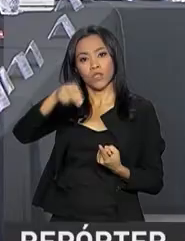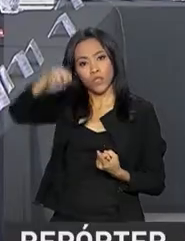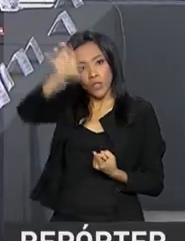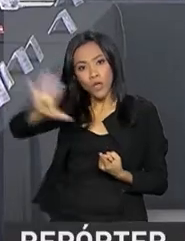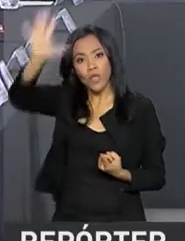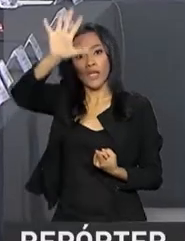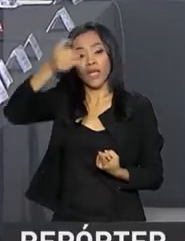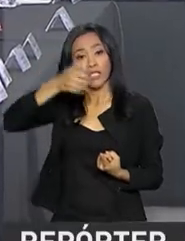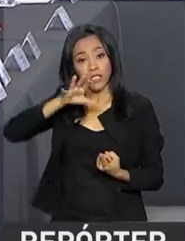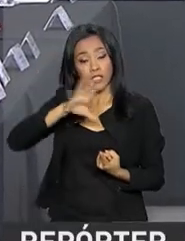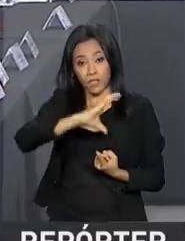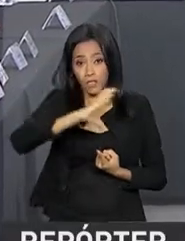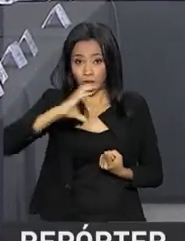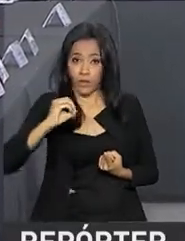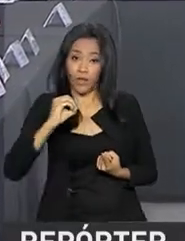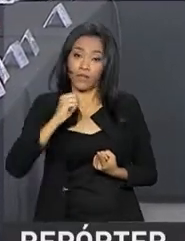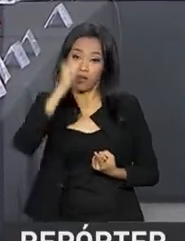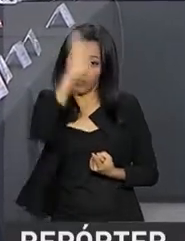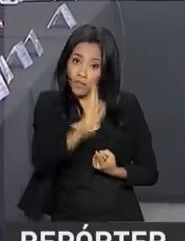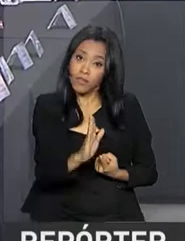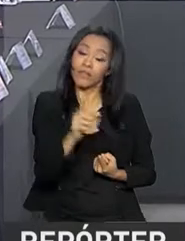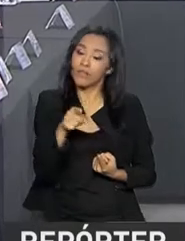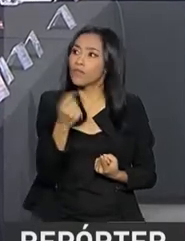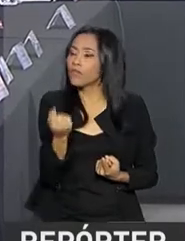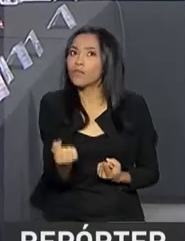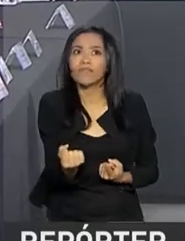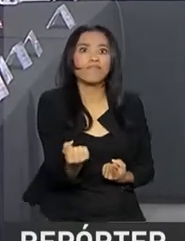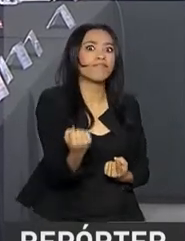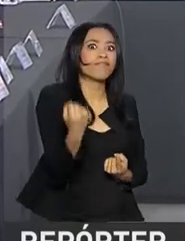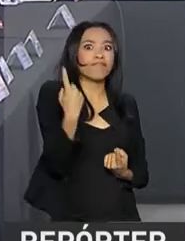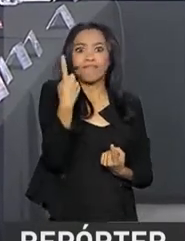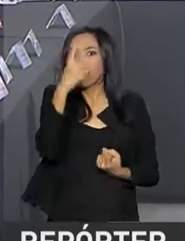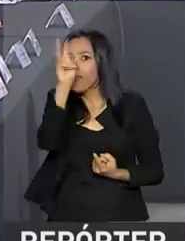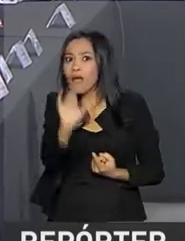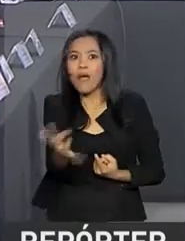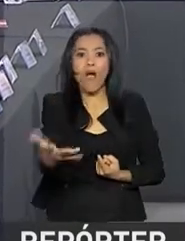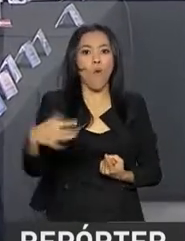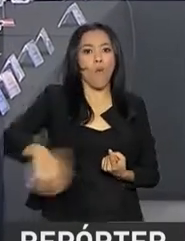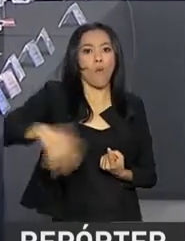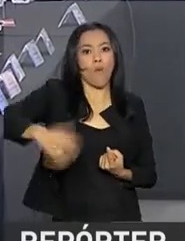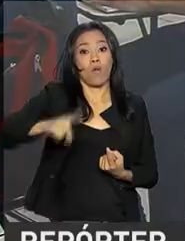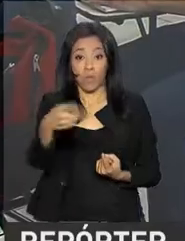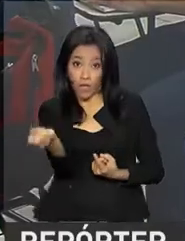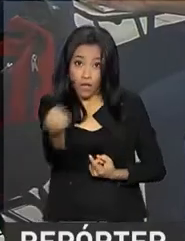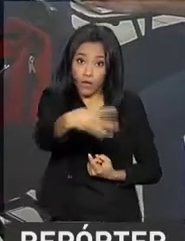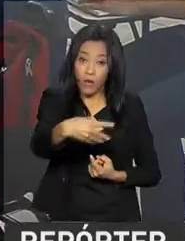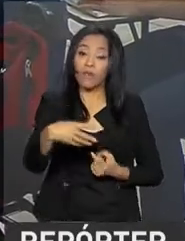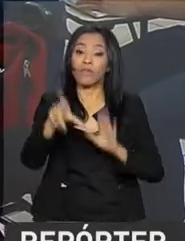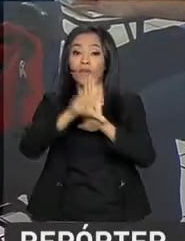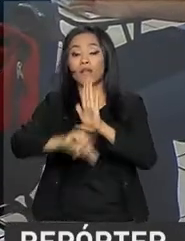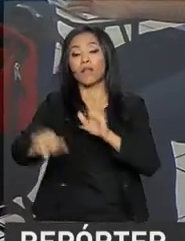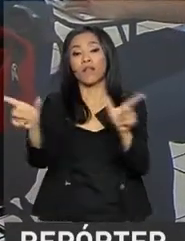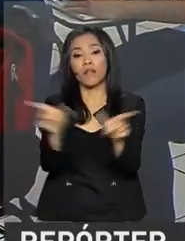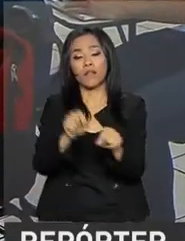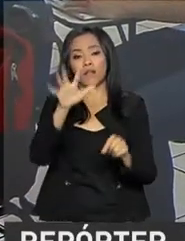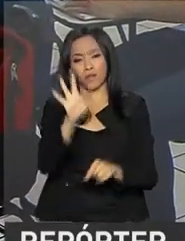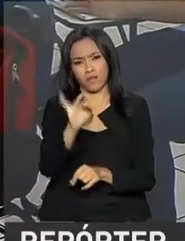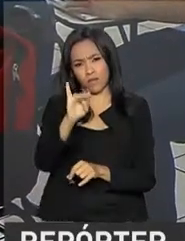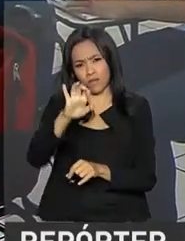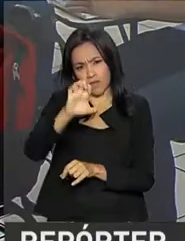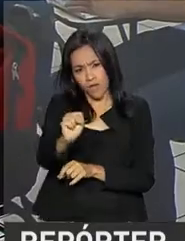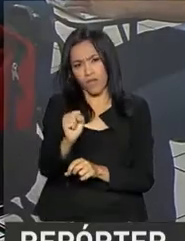país de forma inédita o que só foi possível porque a nova lei que regulamenta o fies sancionada no final do ano passado